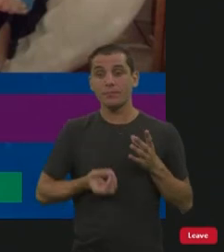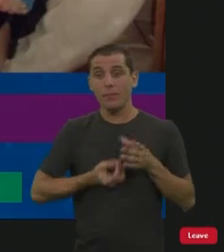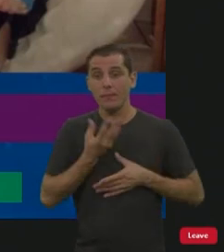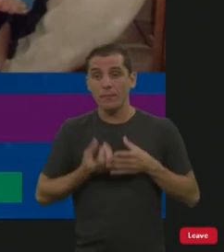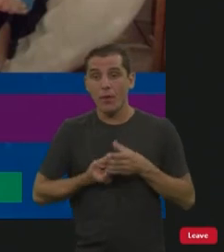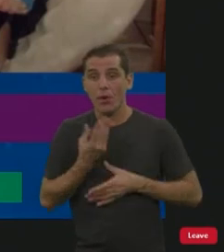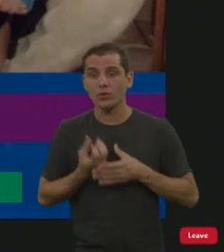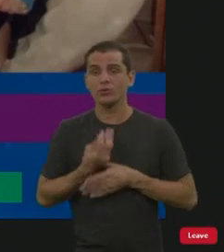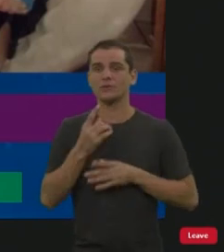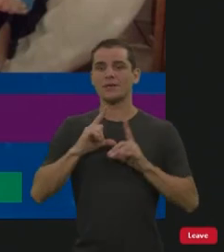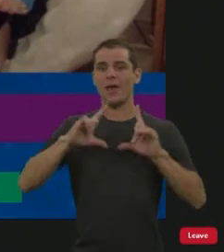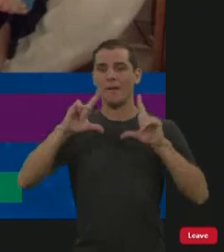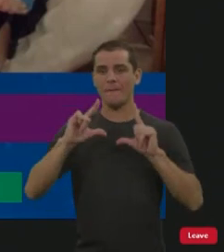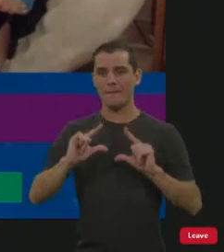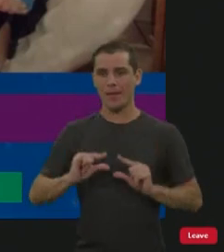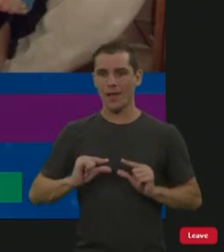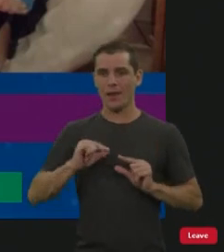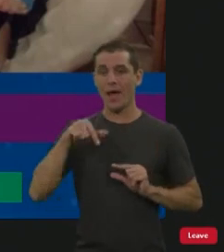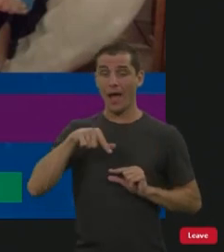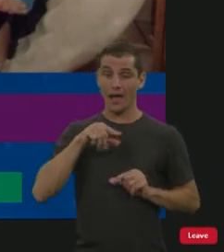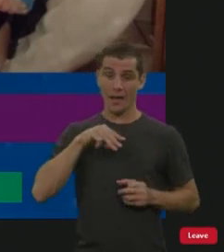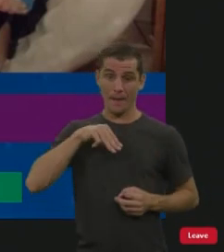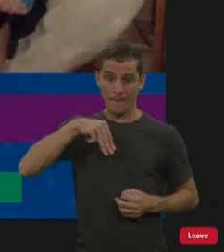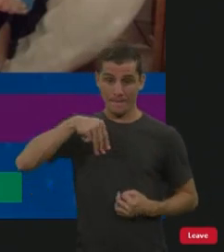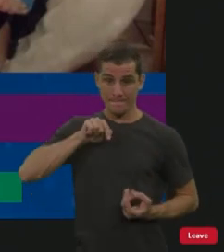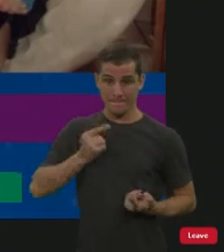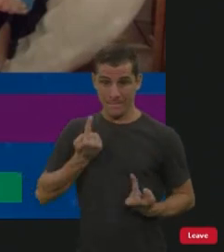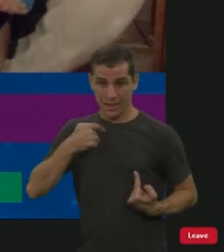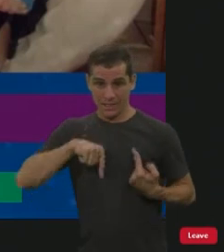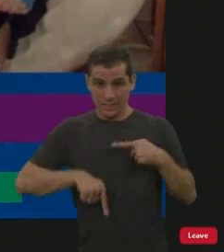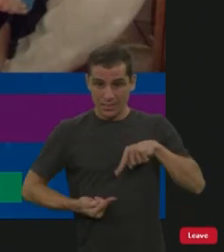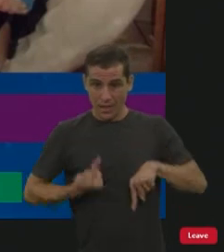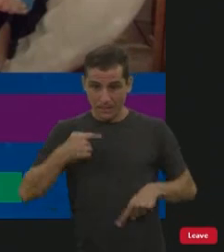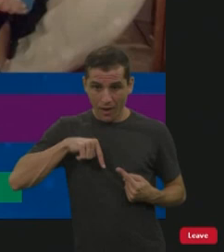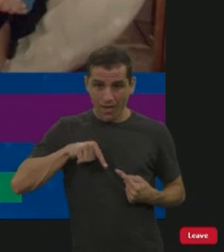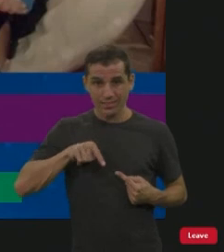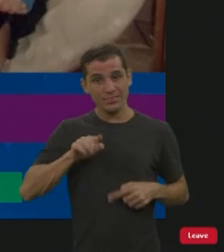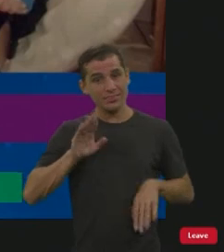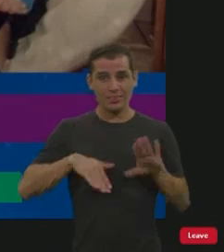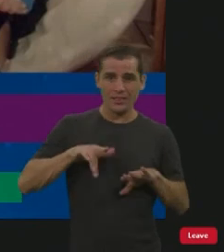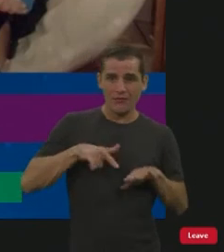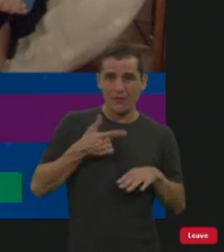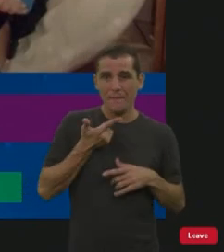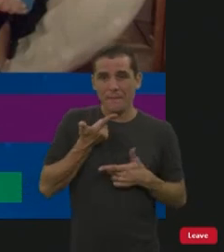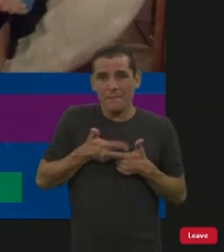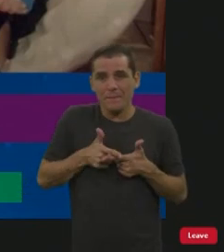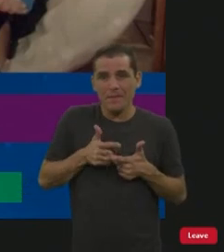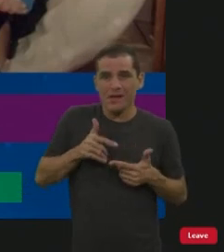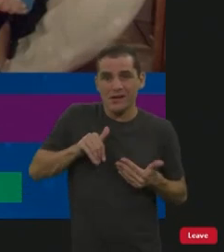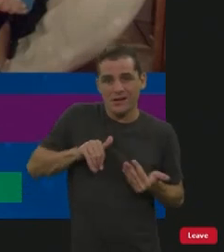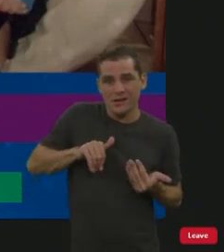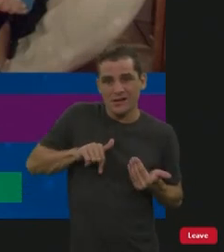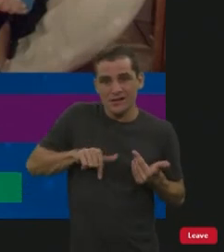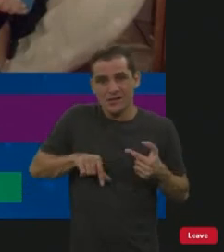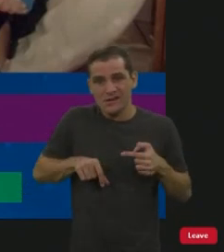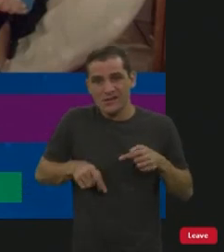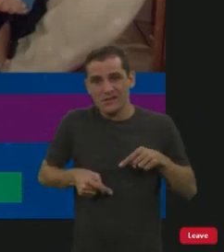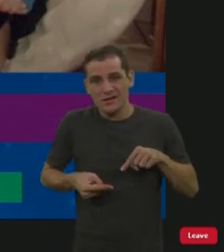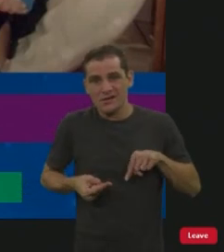via metabólica não vai funcionar da maneira como ela deveria, né? E aí a gente vai ter, um